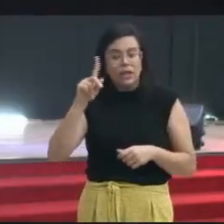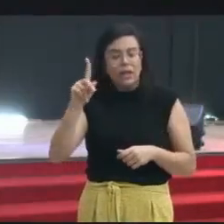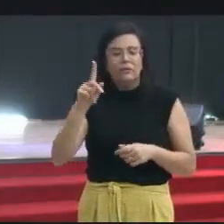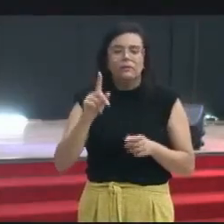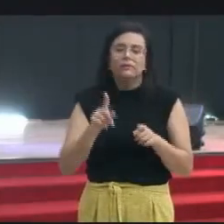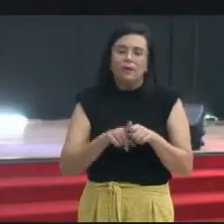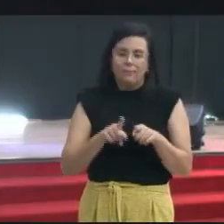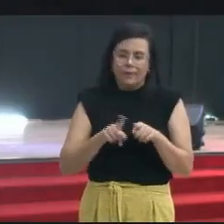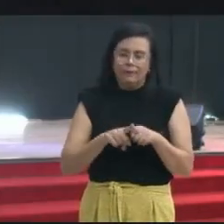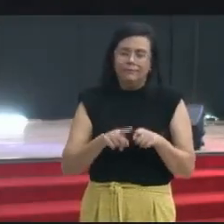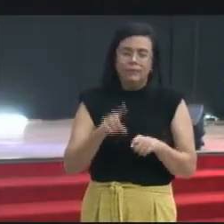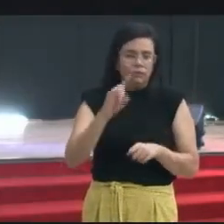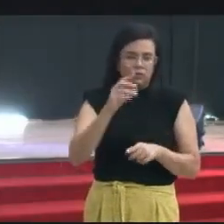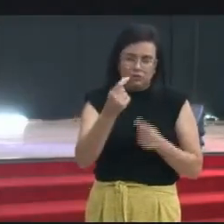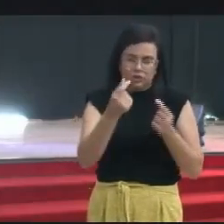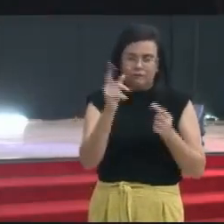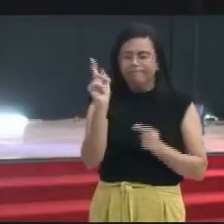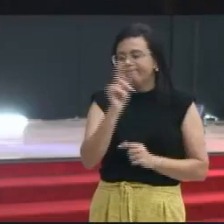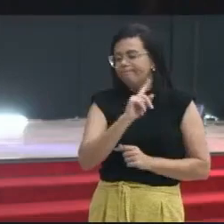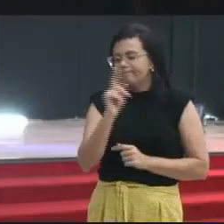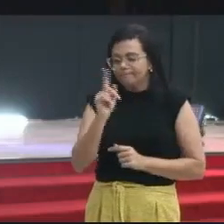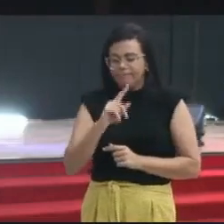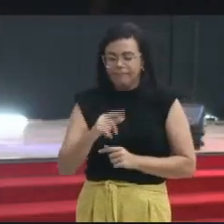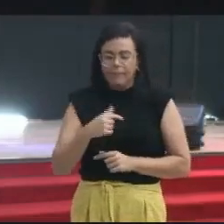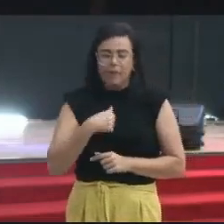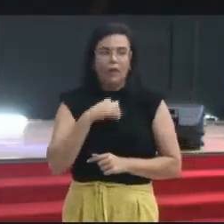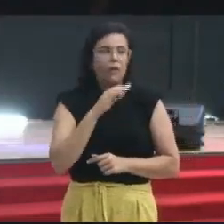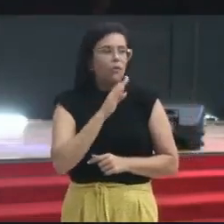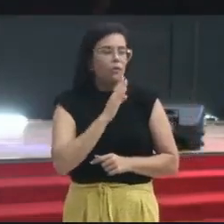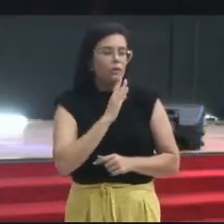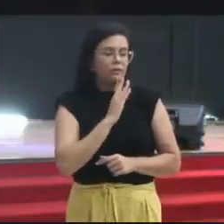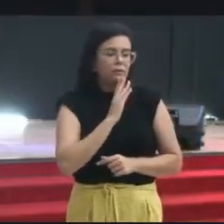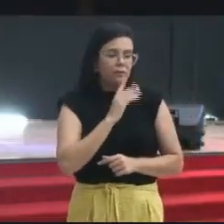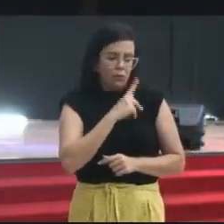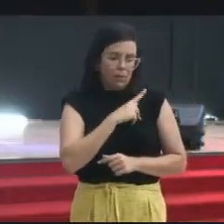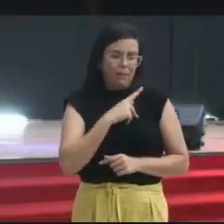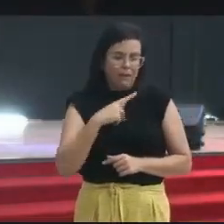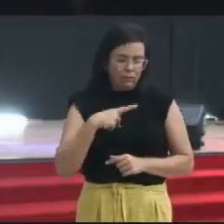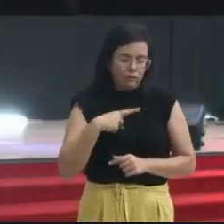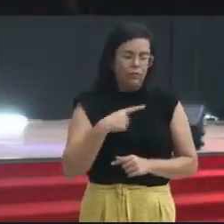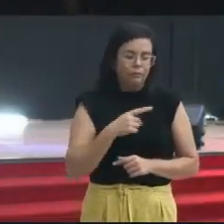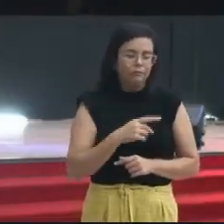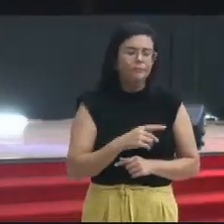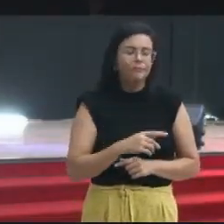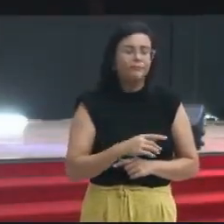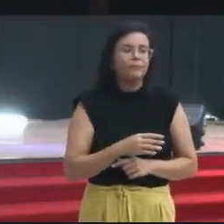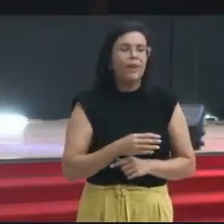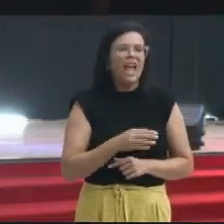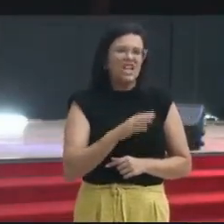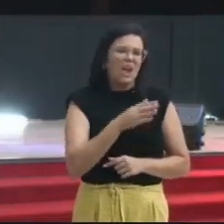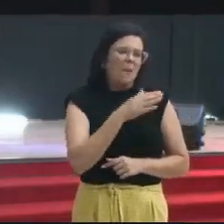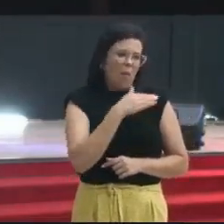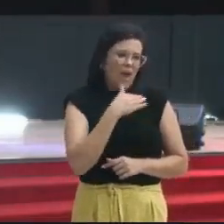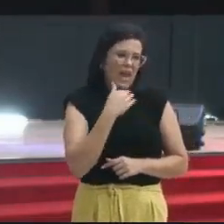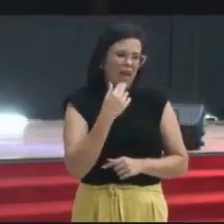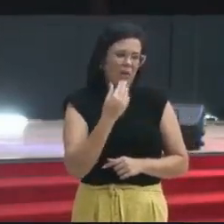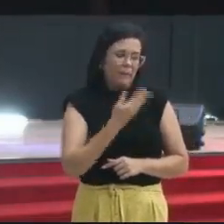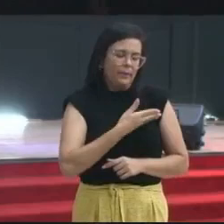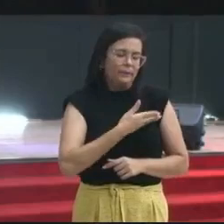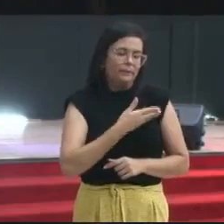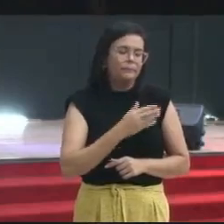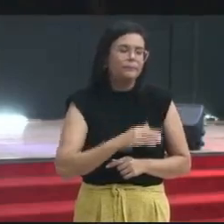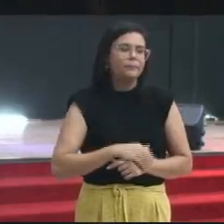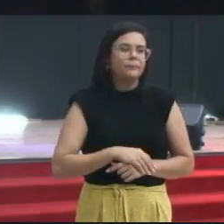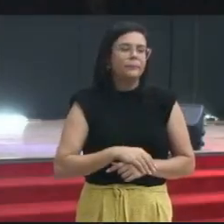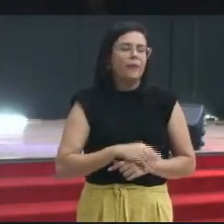conheci esse pastor Ari Veloso, já está na glória. Pastor Ari Veloso fundou a Igreja